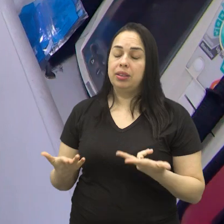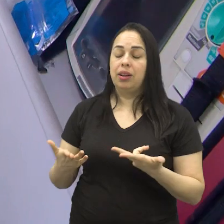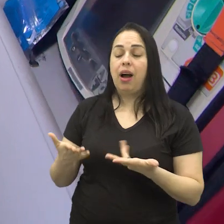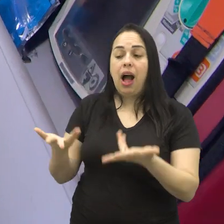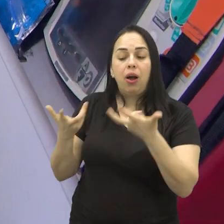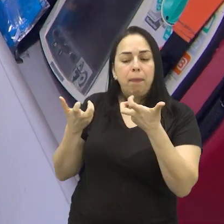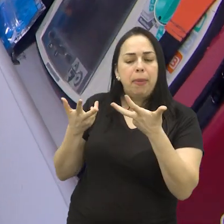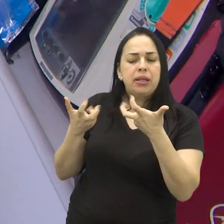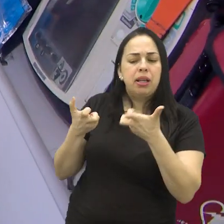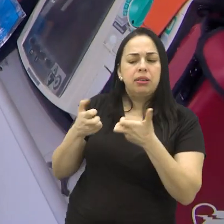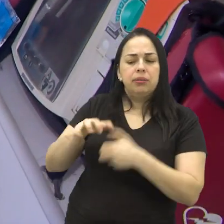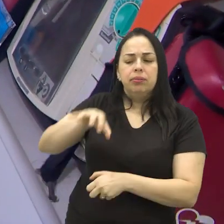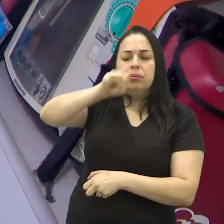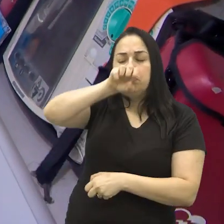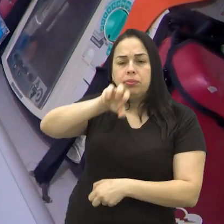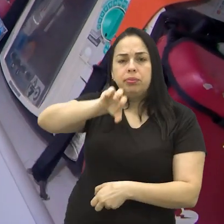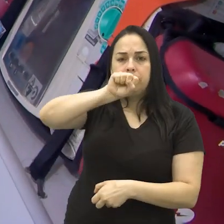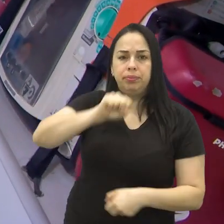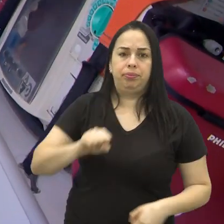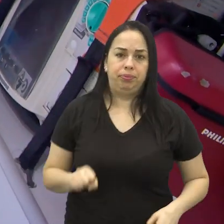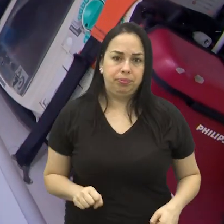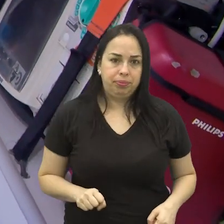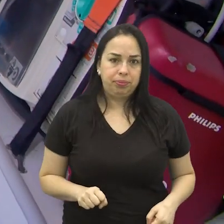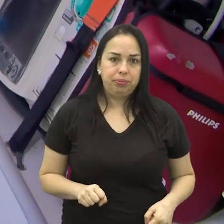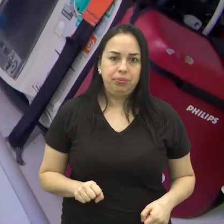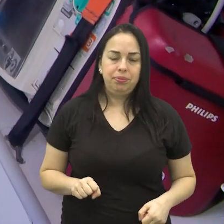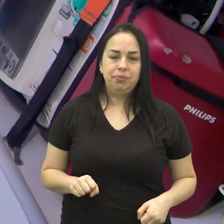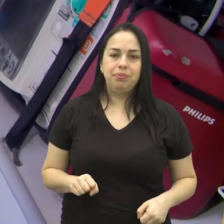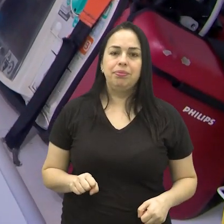a questão da respiração, se ele está respirando ou não.